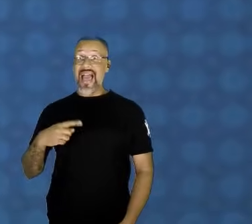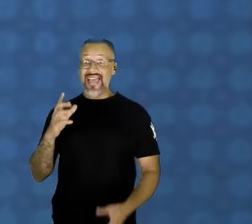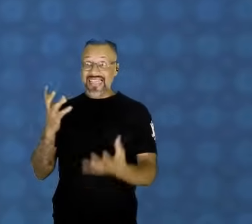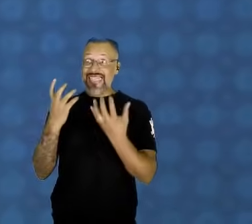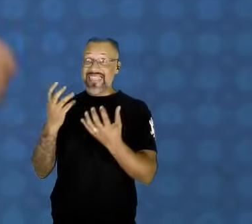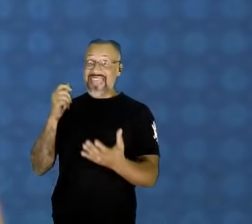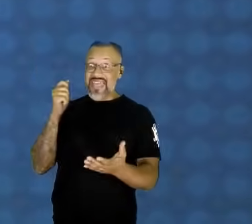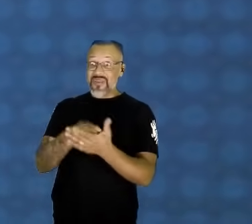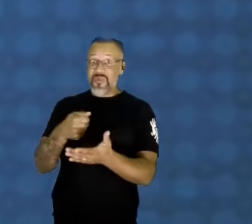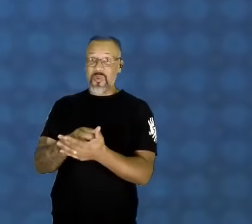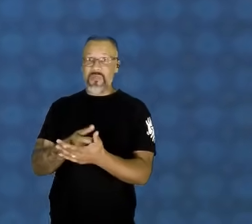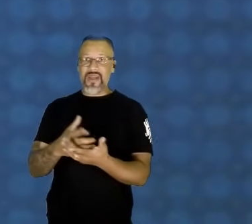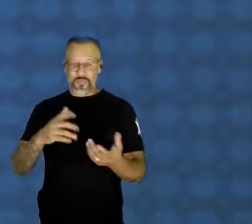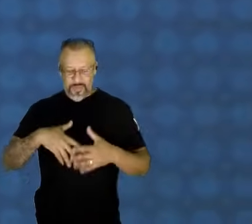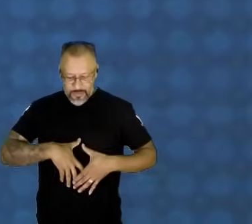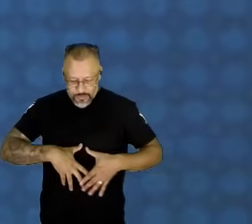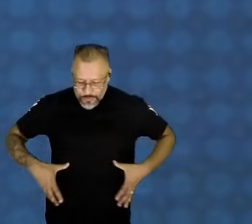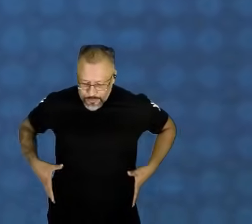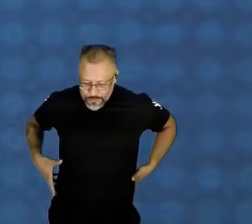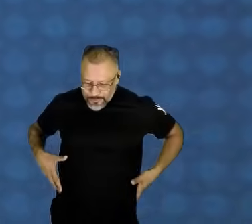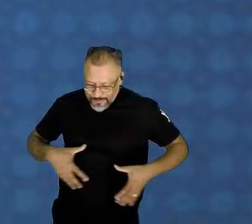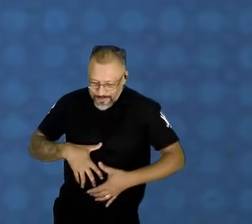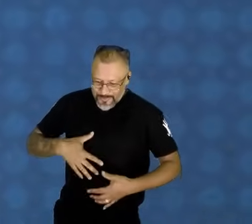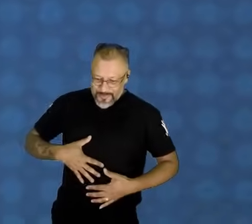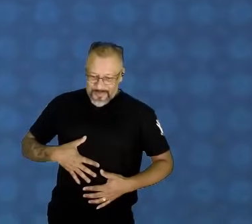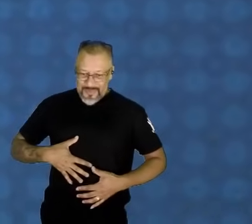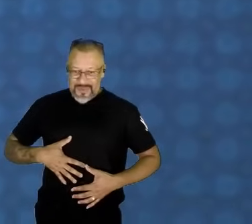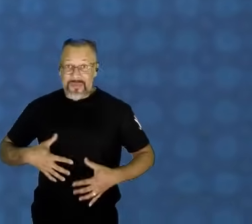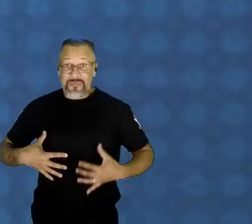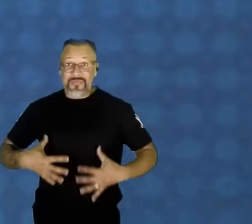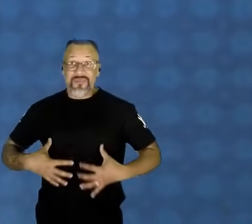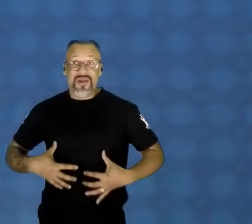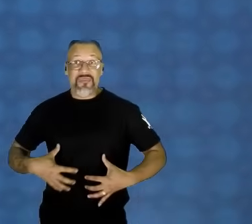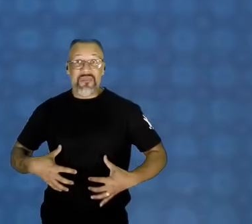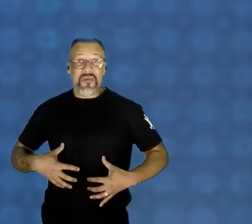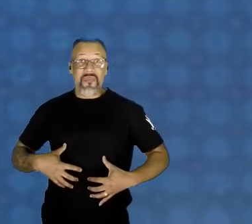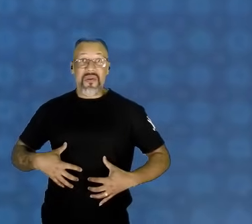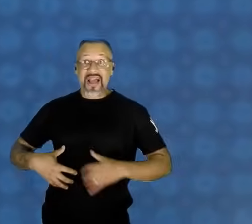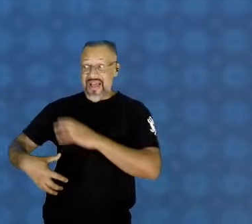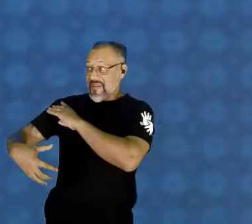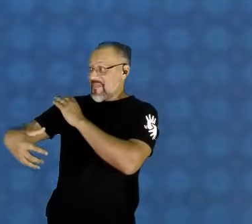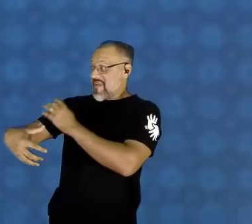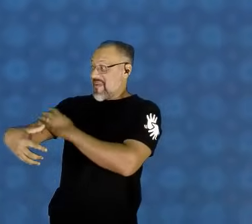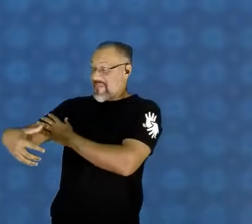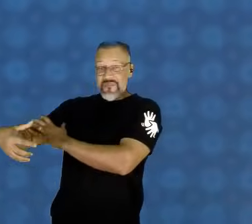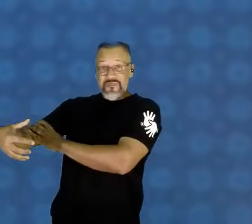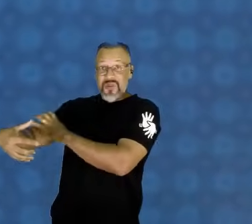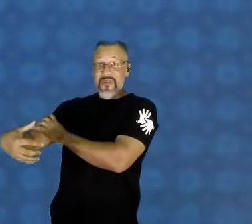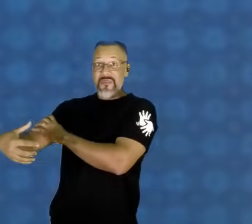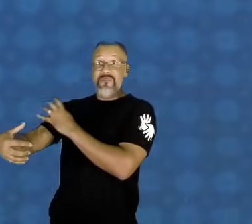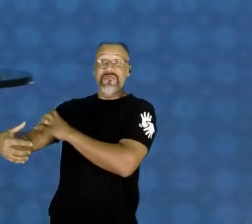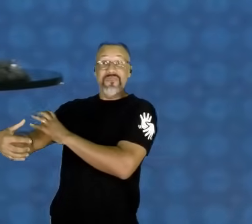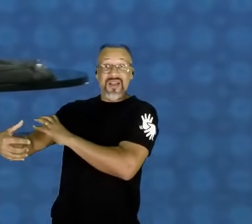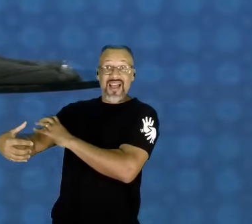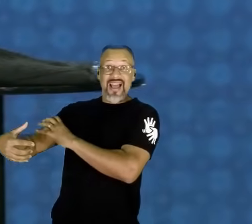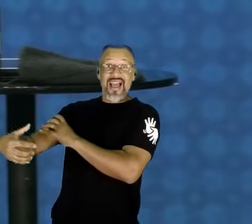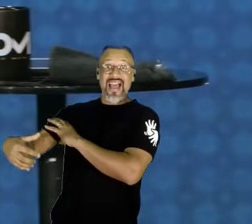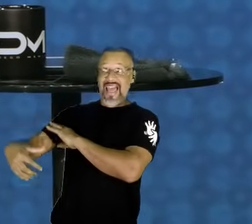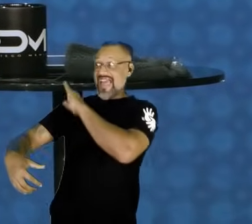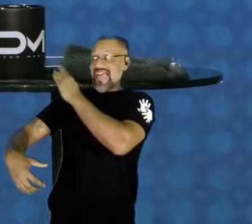O braço marombado, né? Eles são maravilhosos, né? O único problema é que você tem que usá-los,